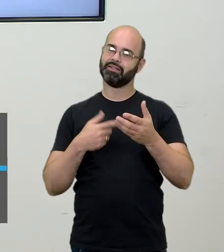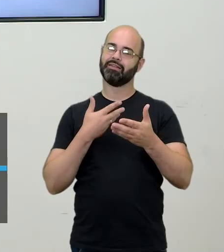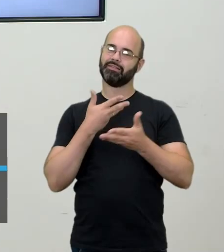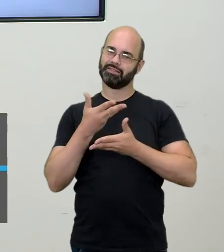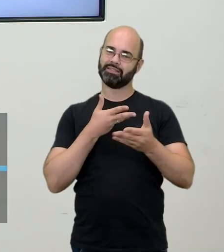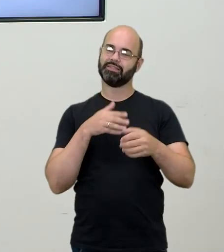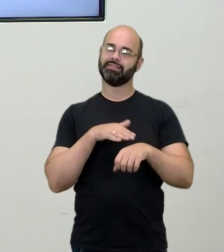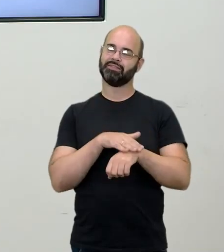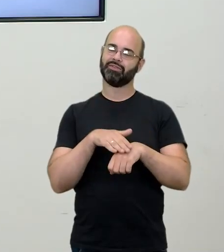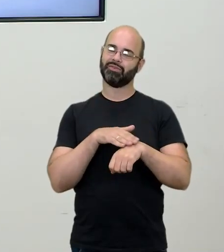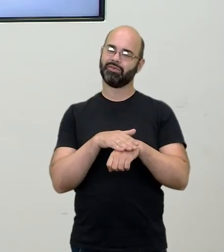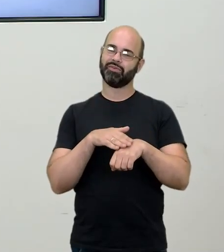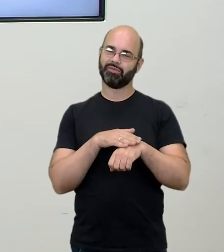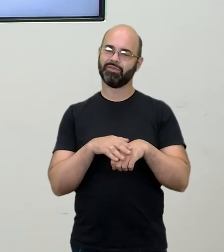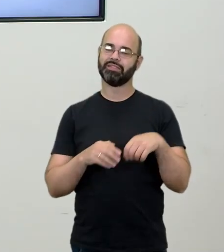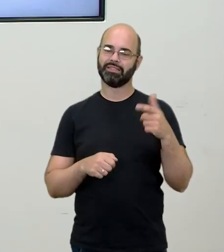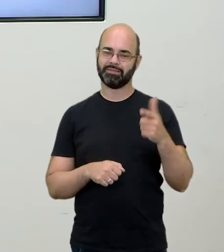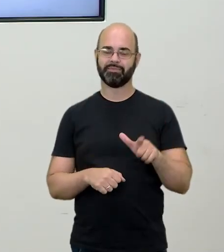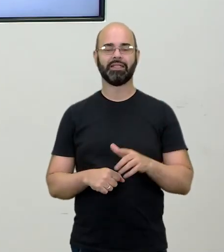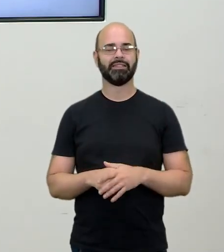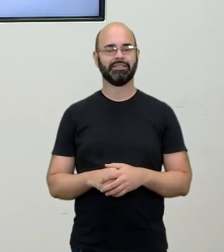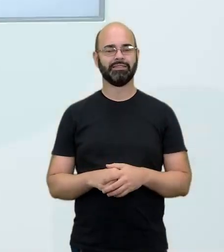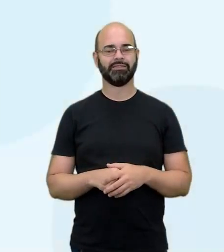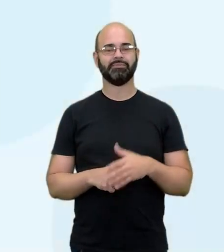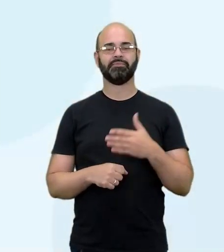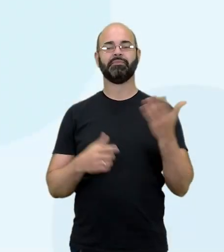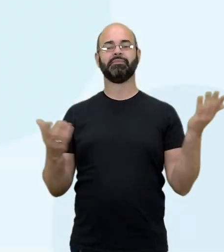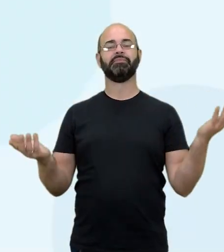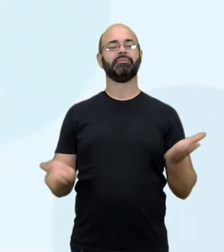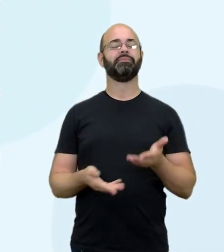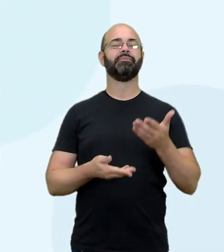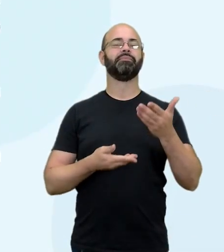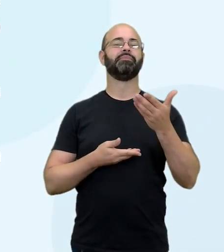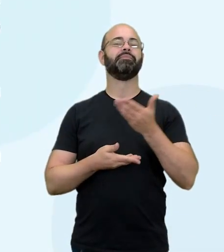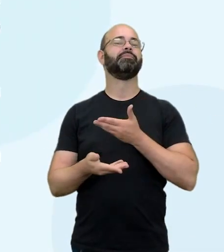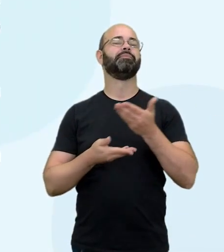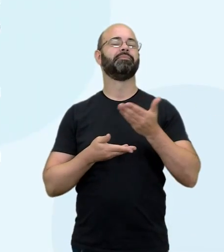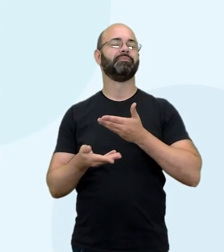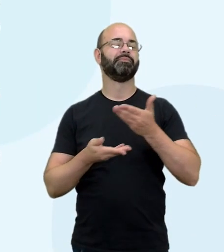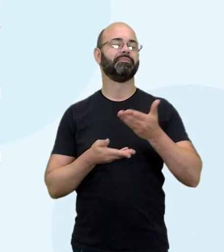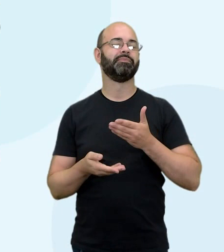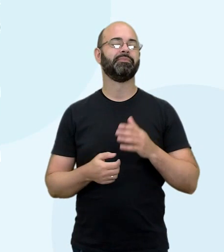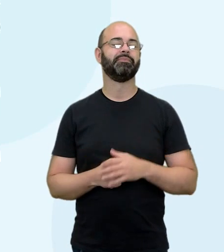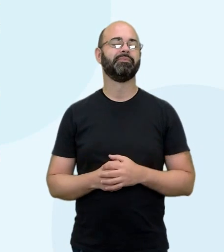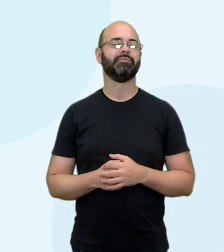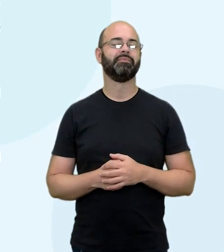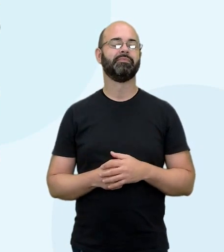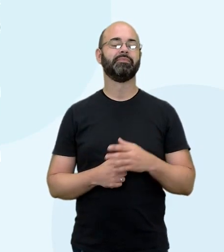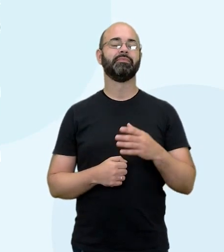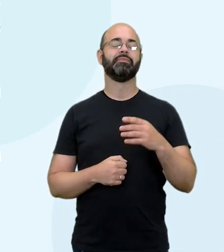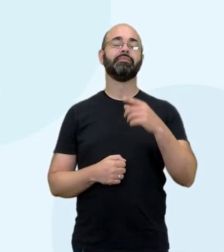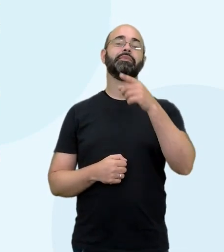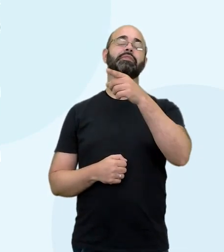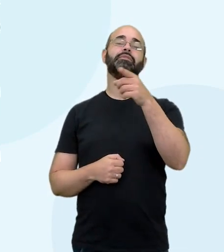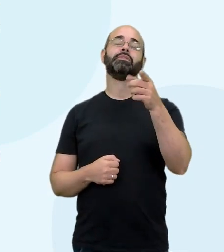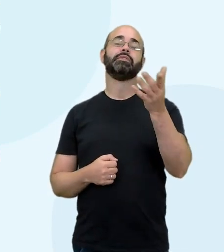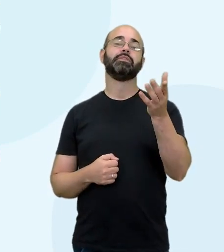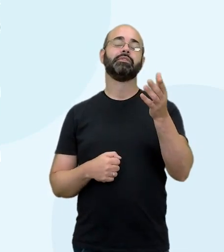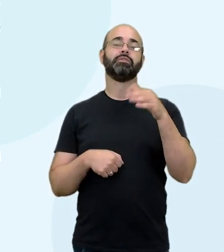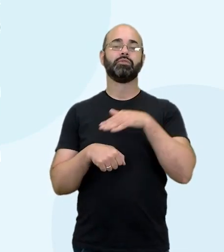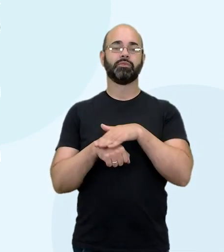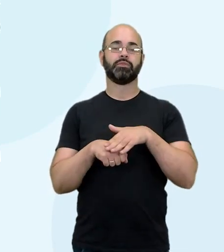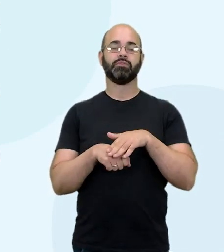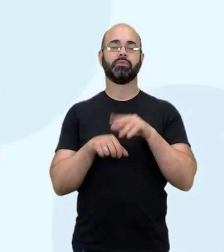aí para conversar um pouquinho mais. Temos um momento da interação aí, tá ok? E aí o que a gente quer de vocês? Bom, como